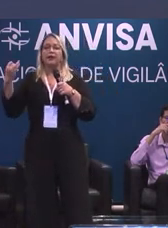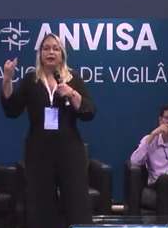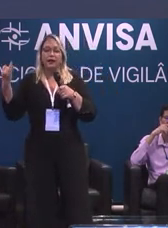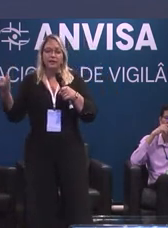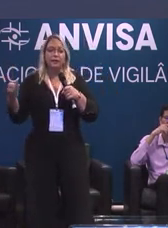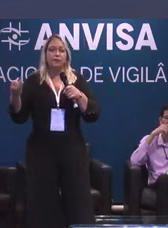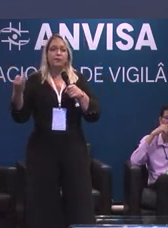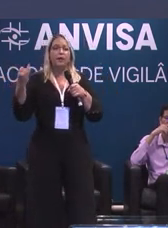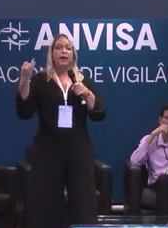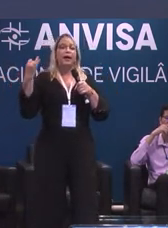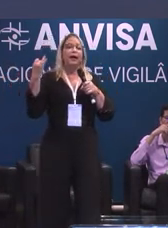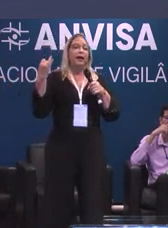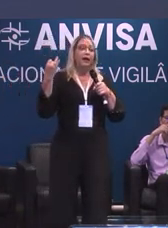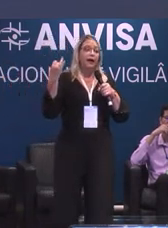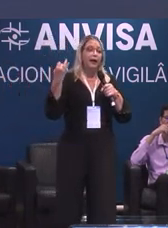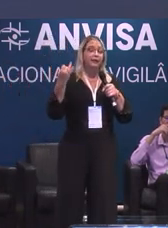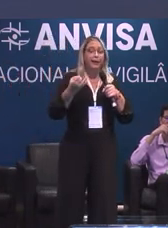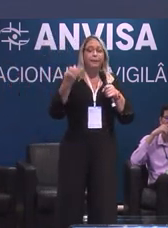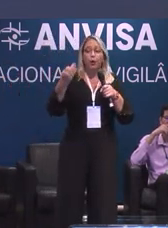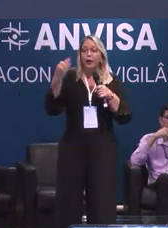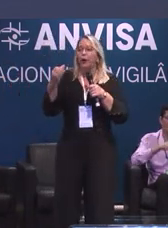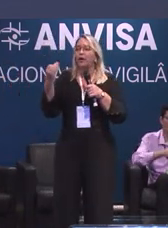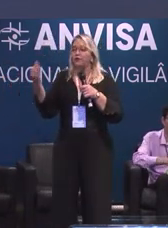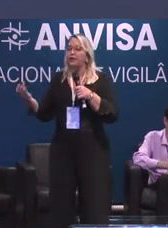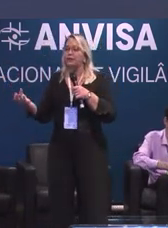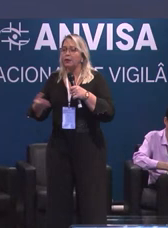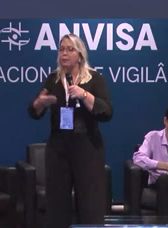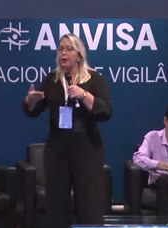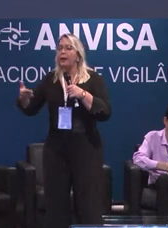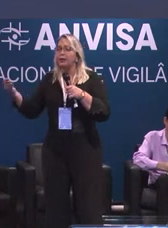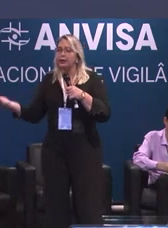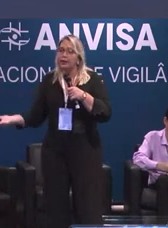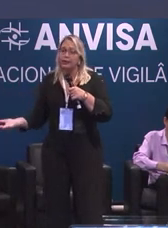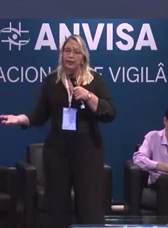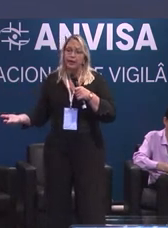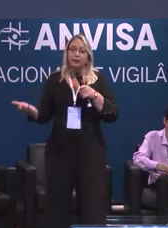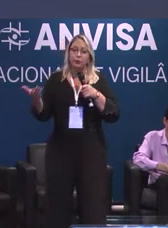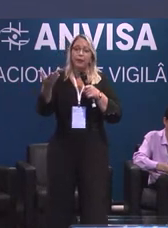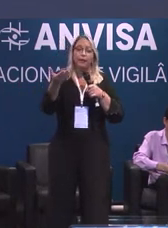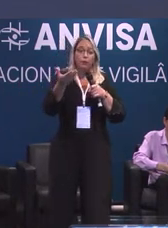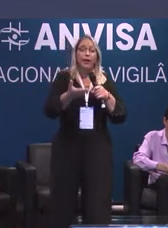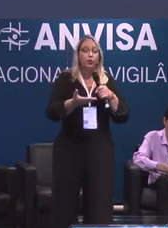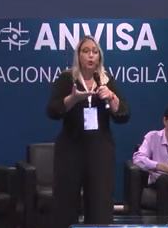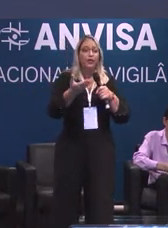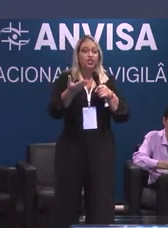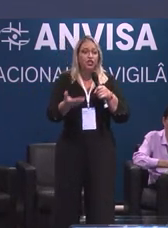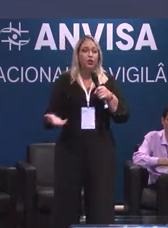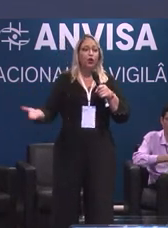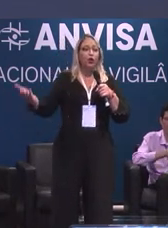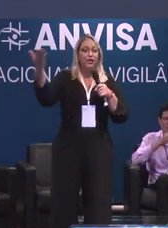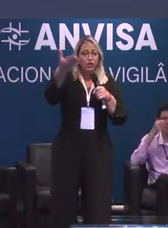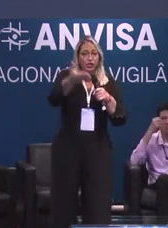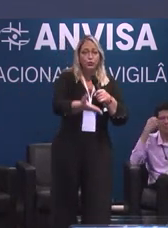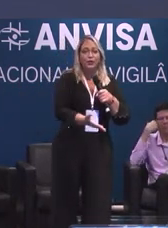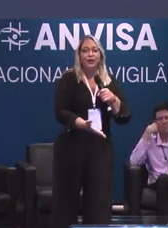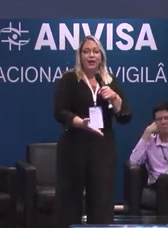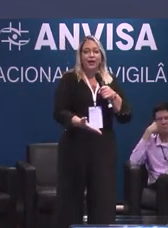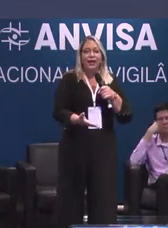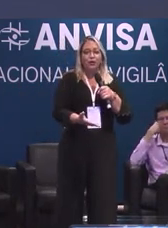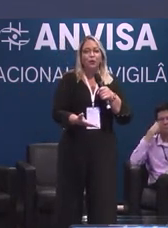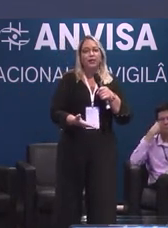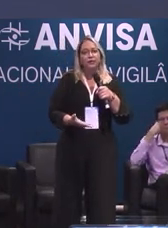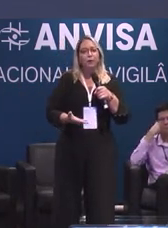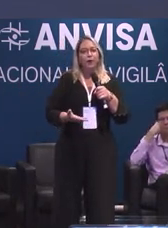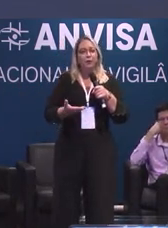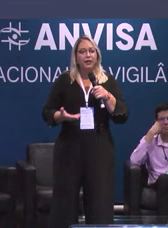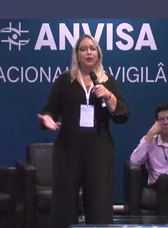em relação até a própria qualificação permanente, né? Não é à toa que a gente coloca isto, a